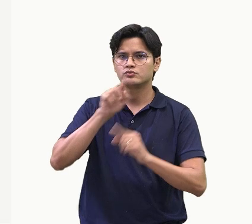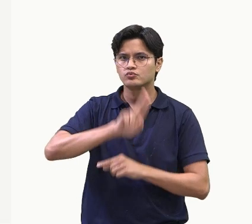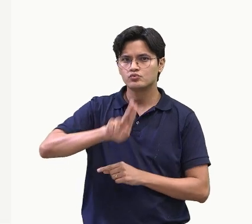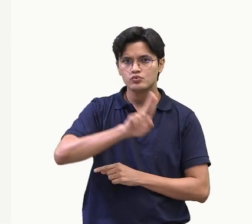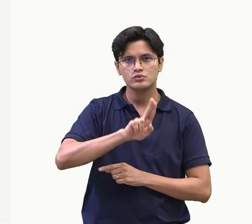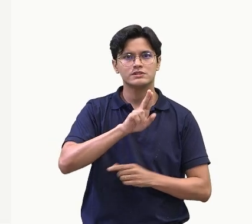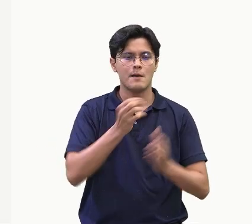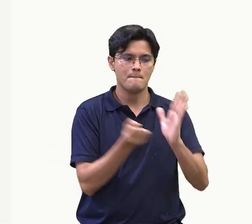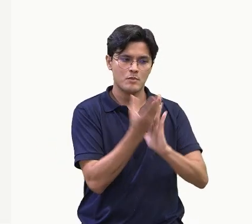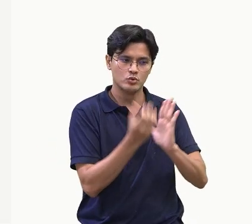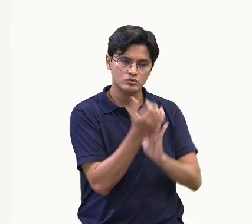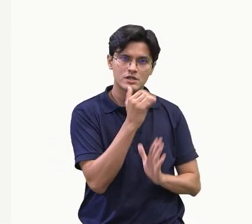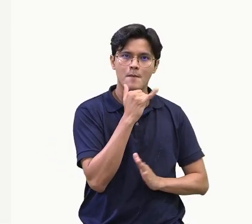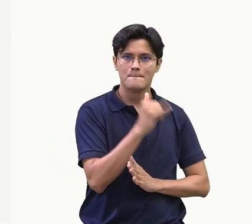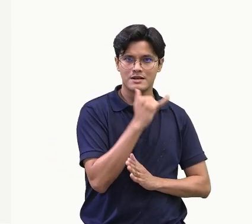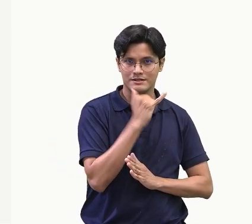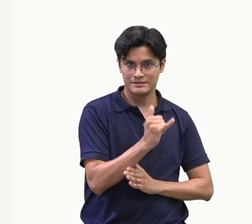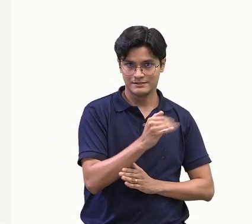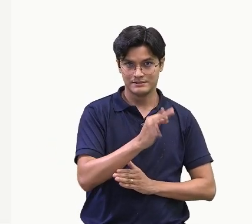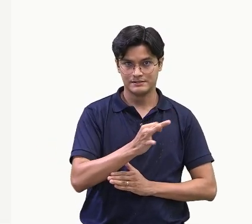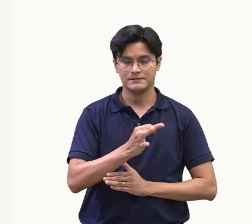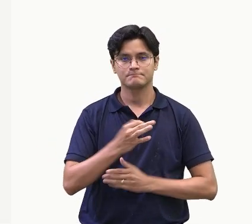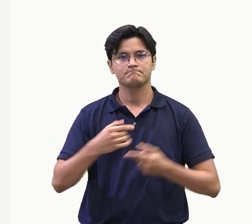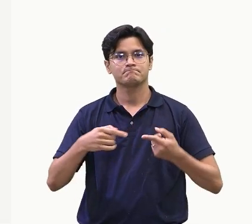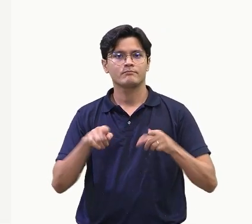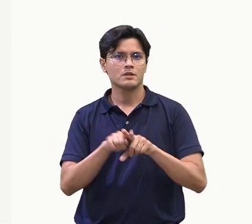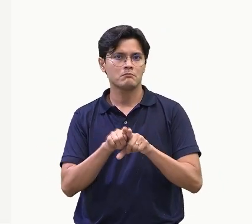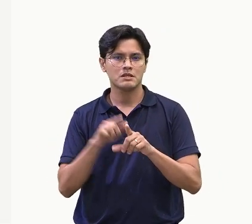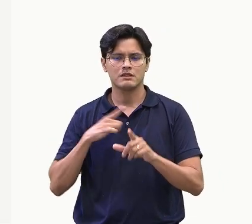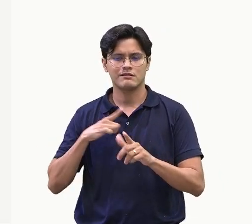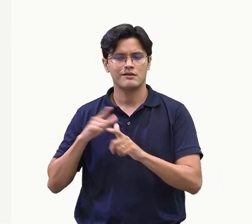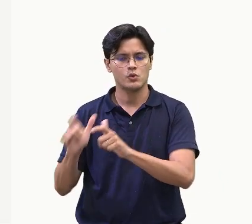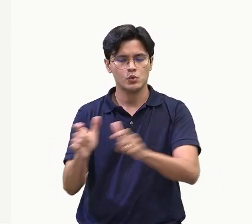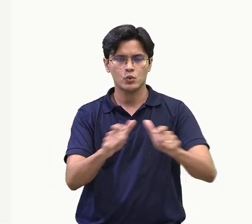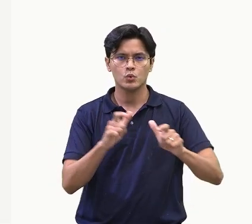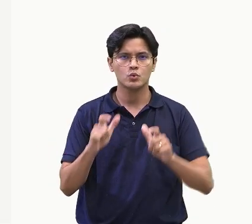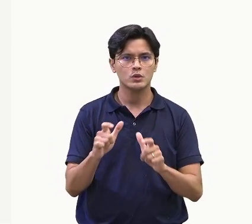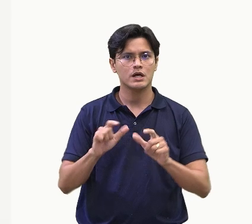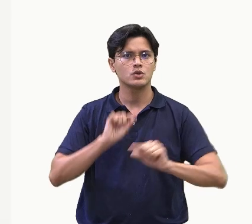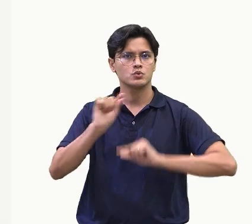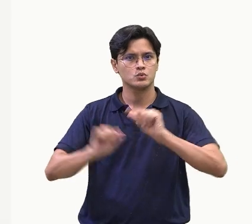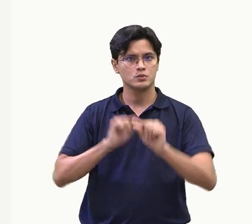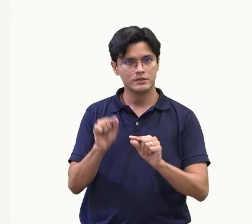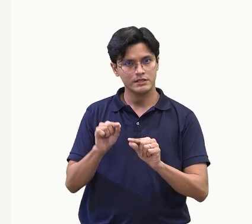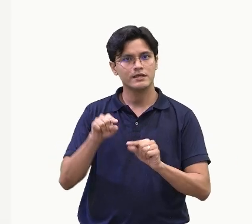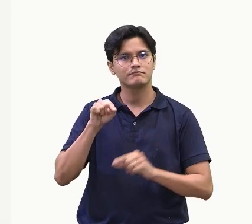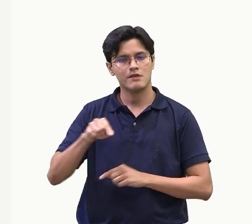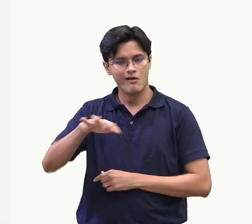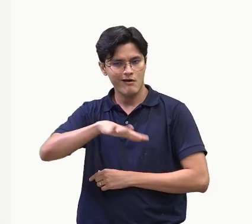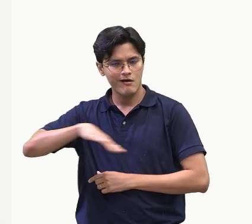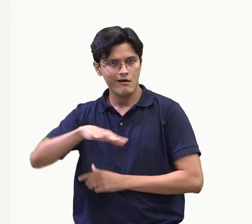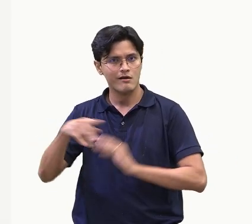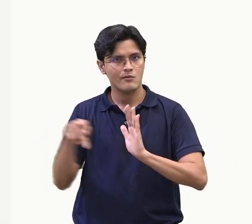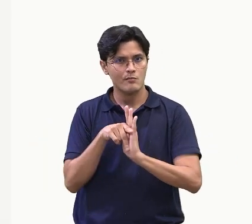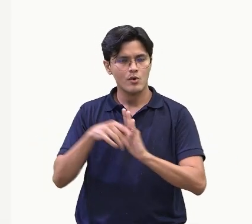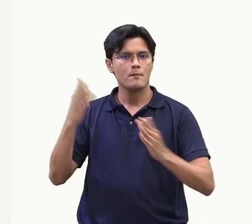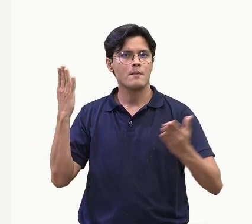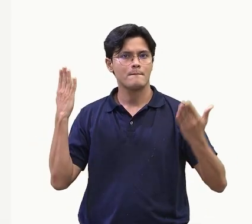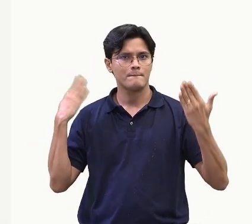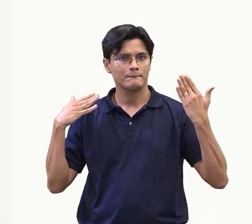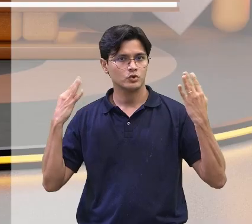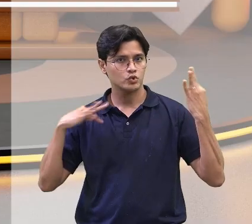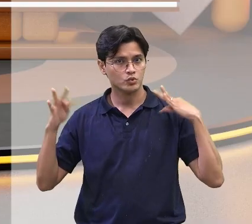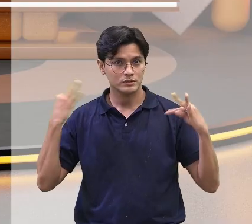que a partir desse minério são produzidos. E muitos lugares são também pontos turísticos. E a gente vai agora aqui